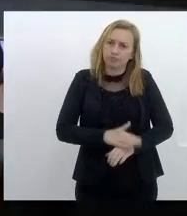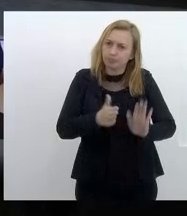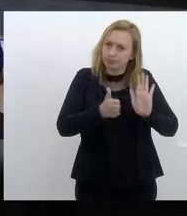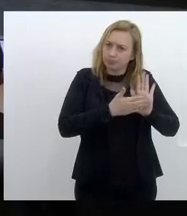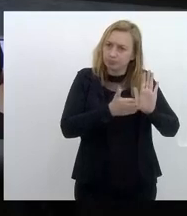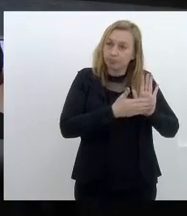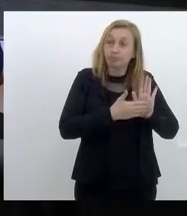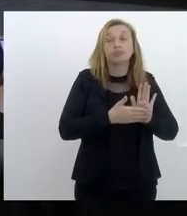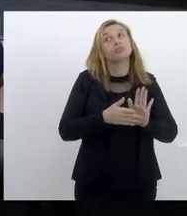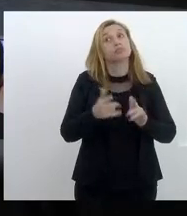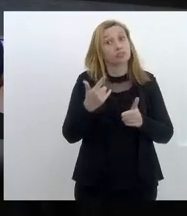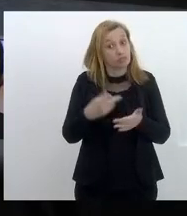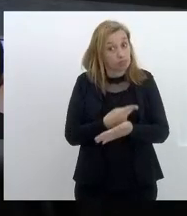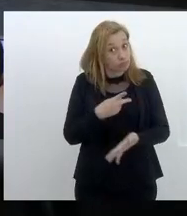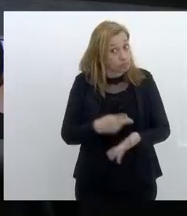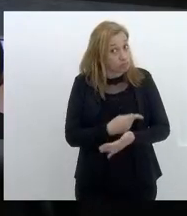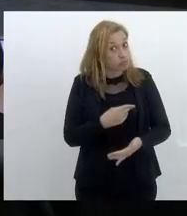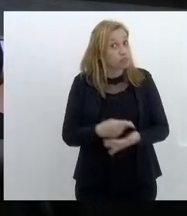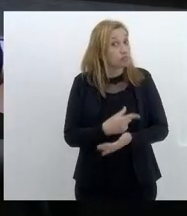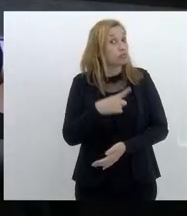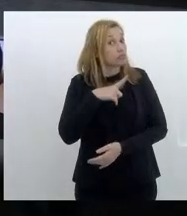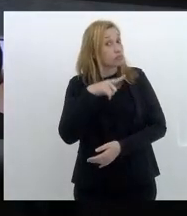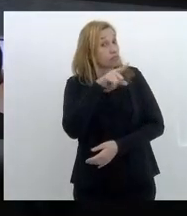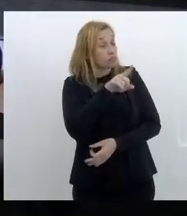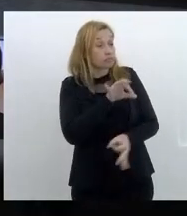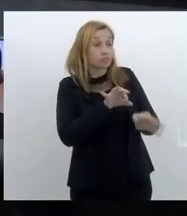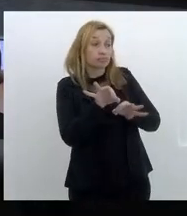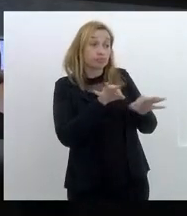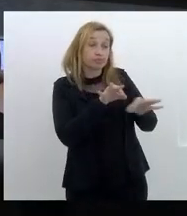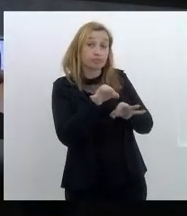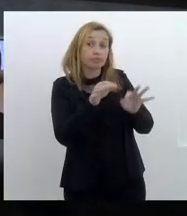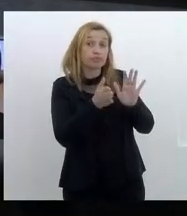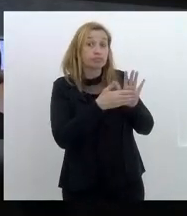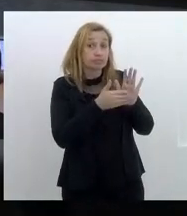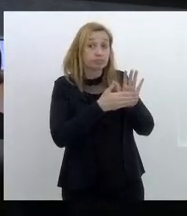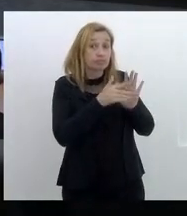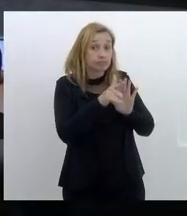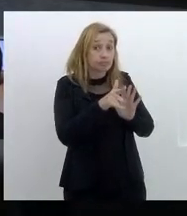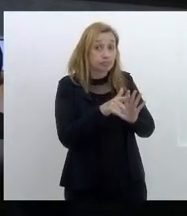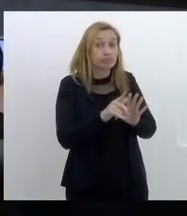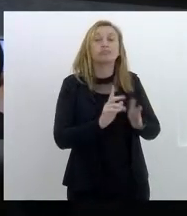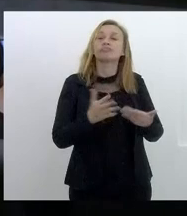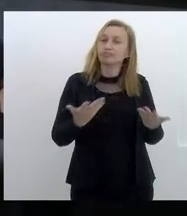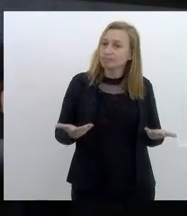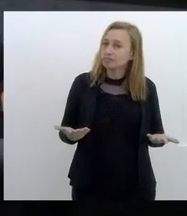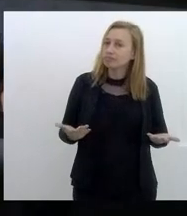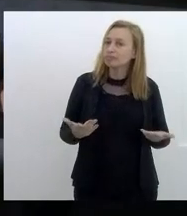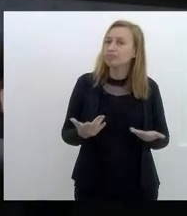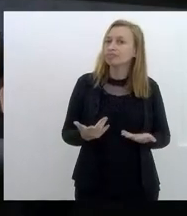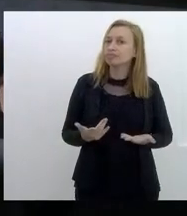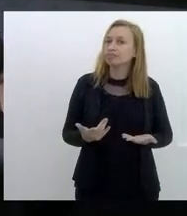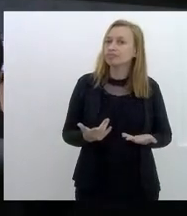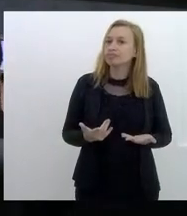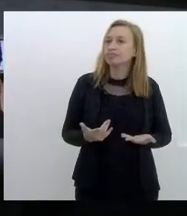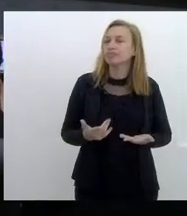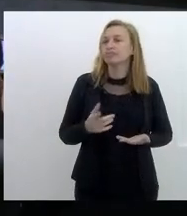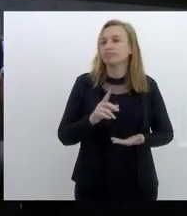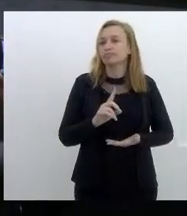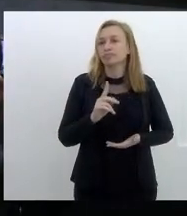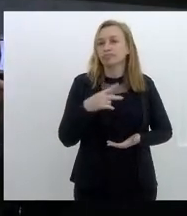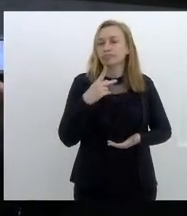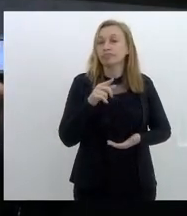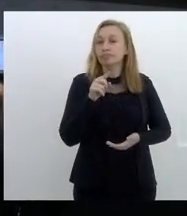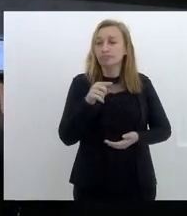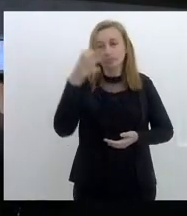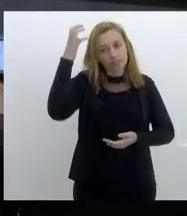proposta tem algum erro na elaboração desta proposta e não considerar exatamente aquele que tá